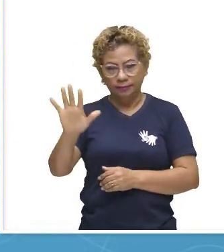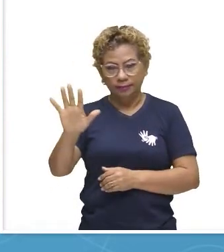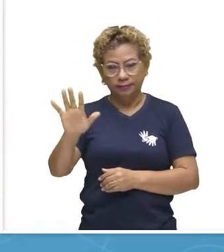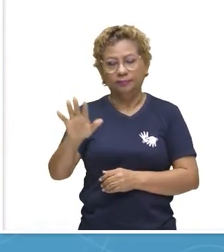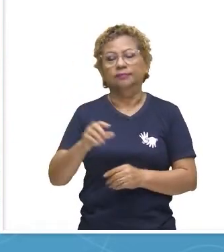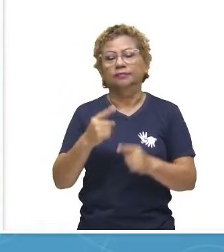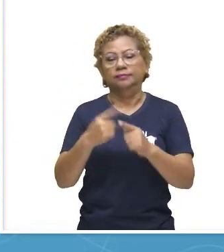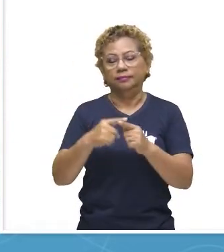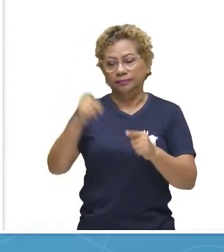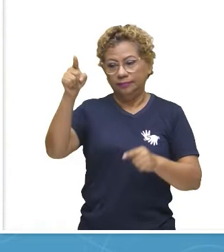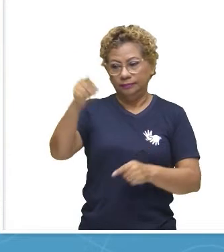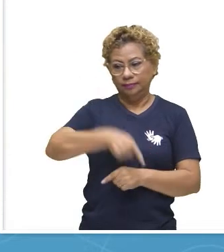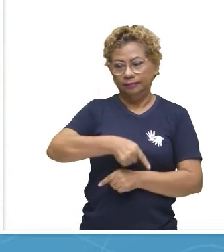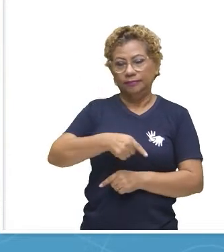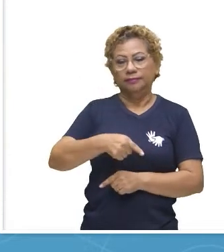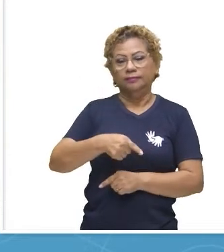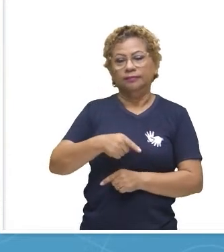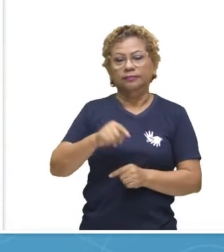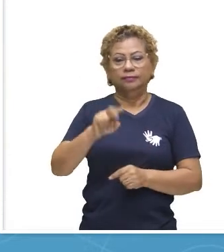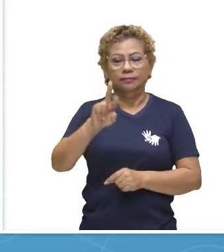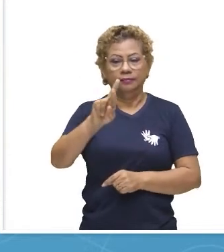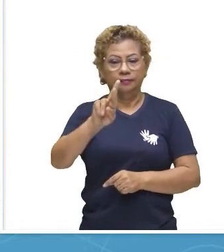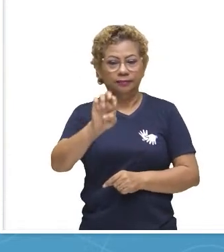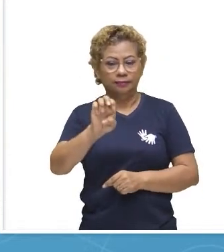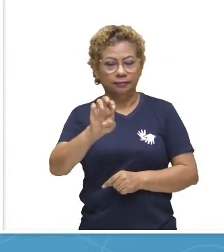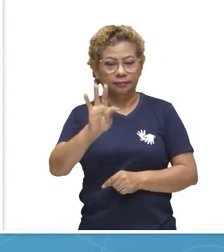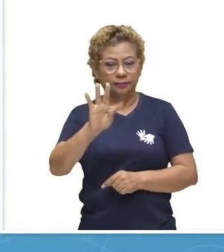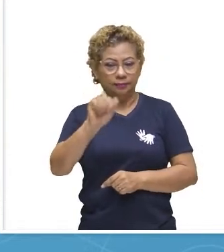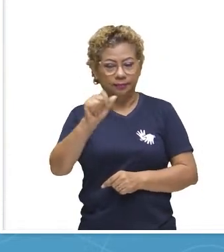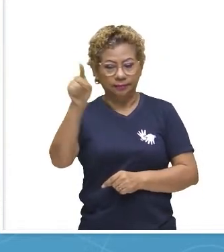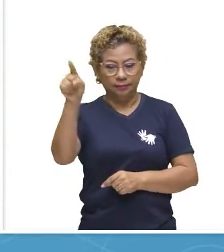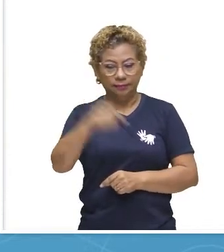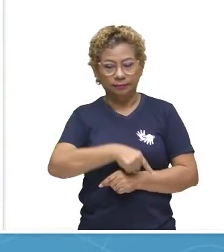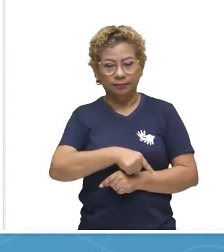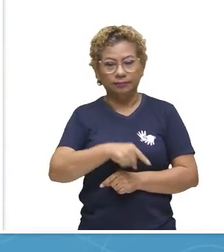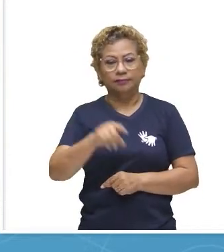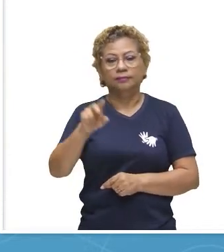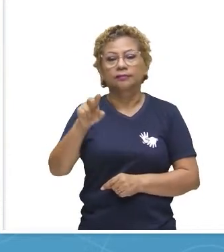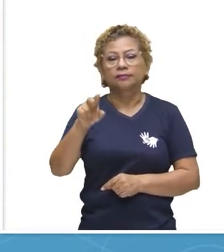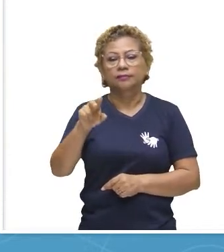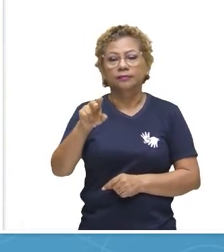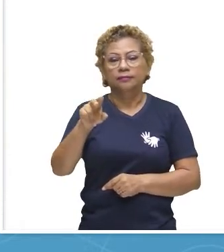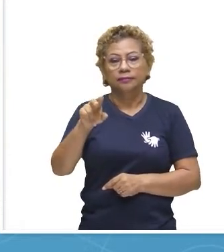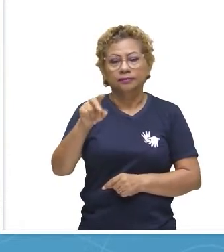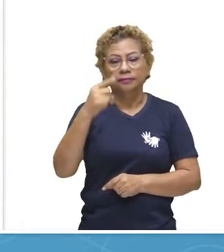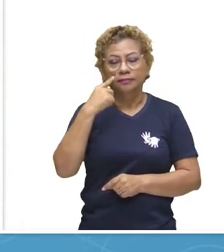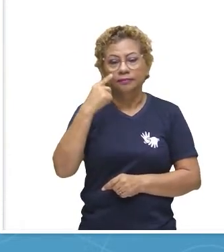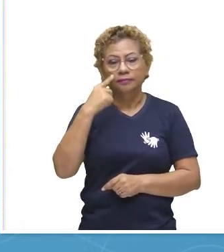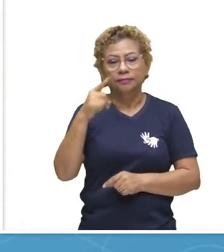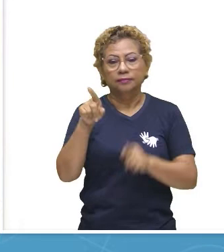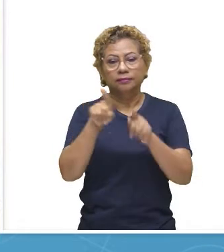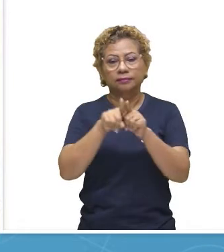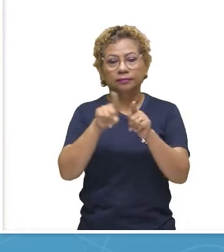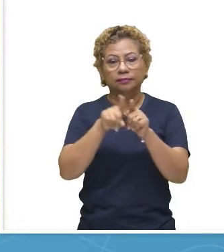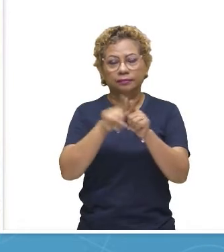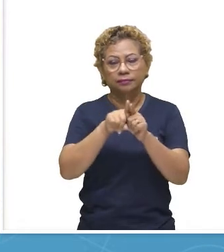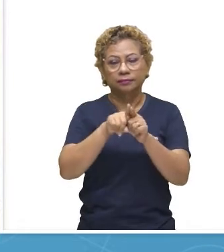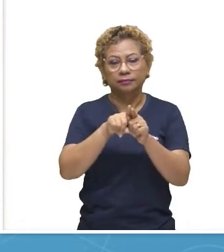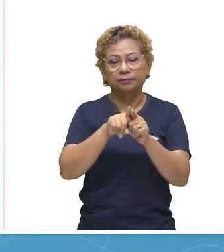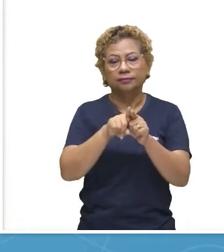transversal. Então, a gente tem a reta transversal e aqui, olha só, tem esse lado da